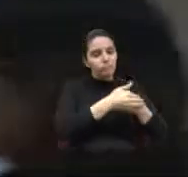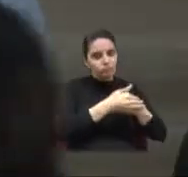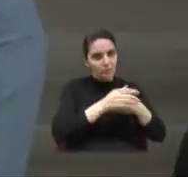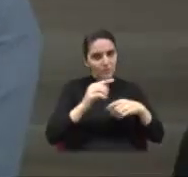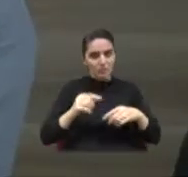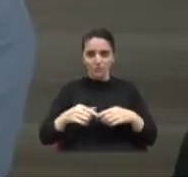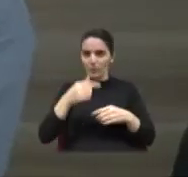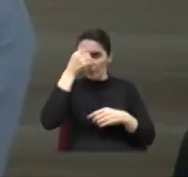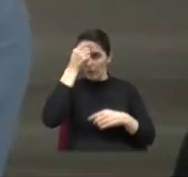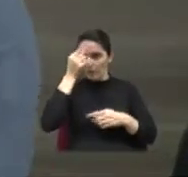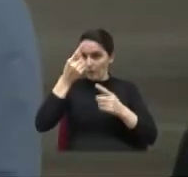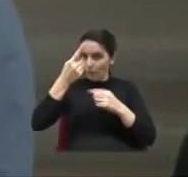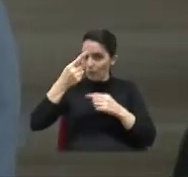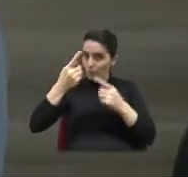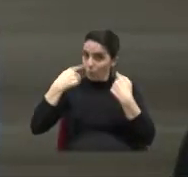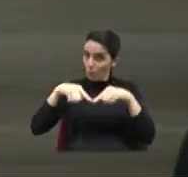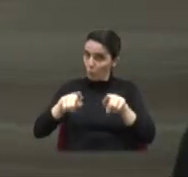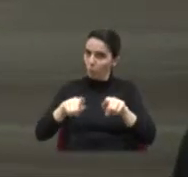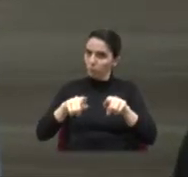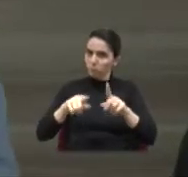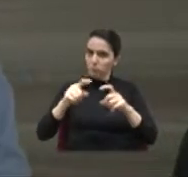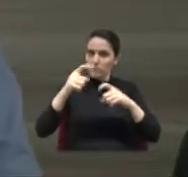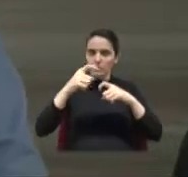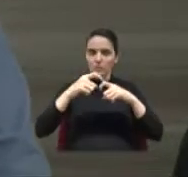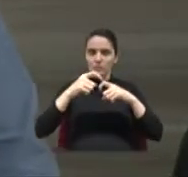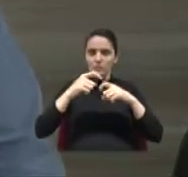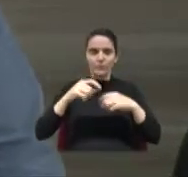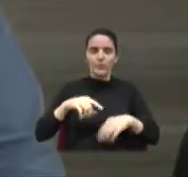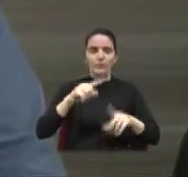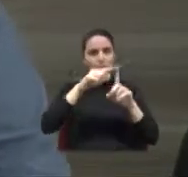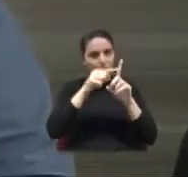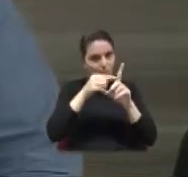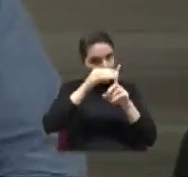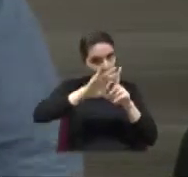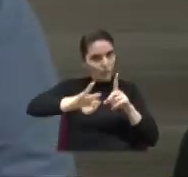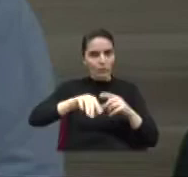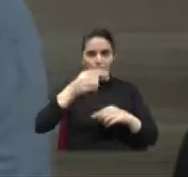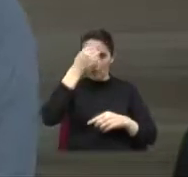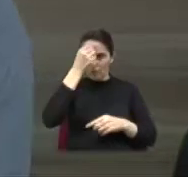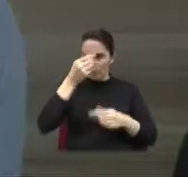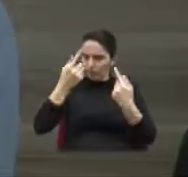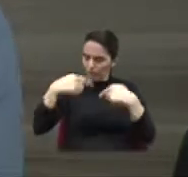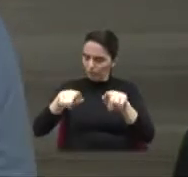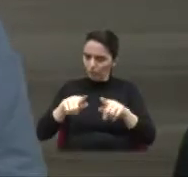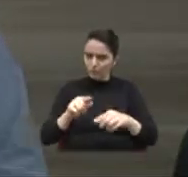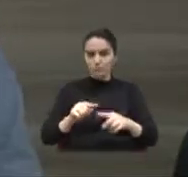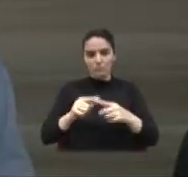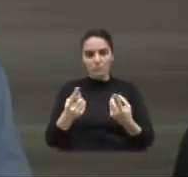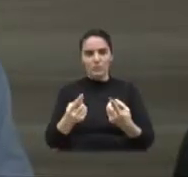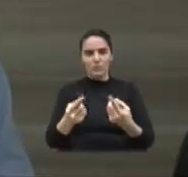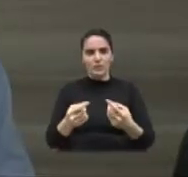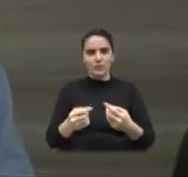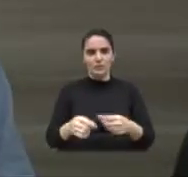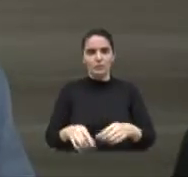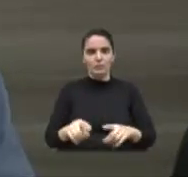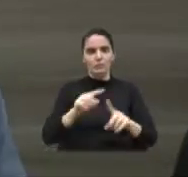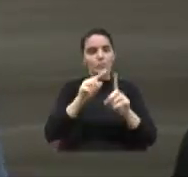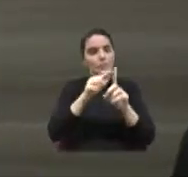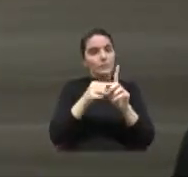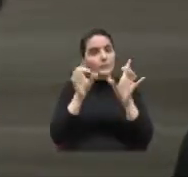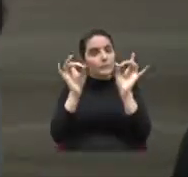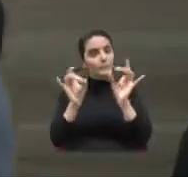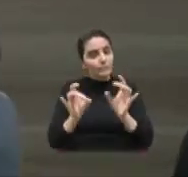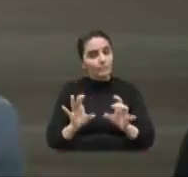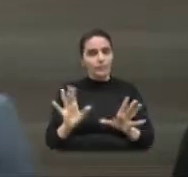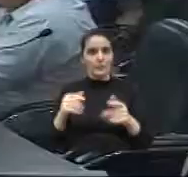aborto, mas em situações especiais, obviamente que o assunto tem que ser discutido.